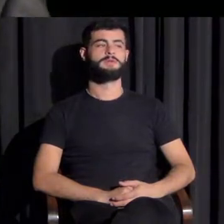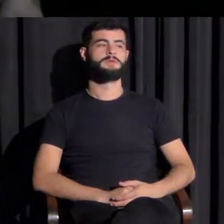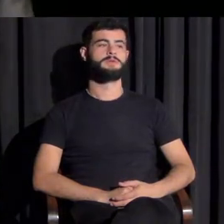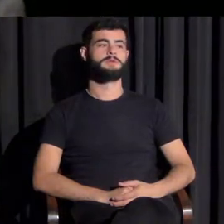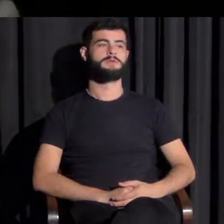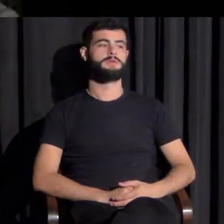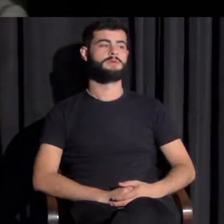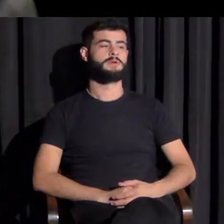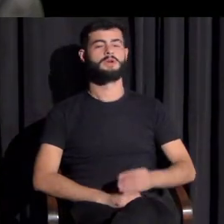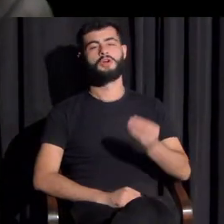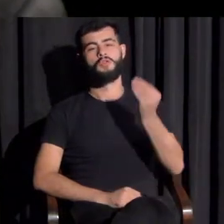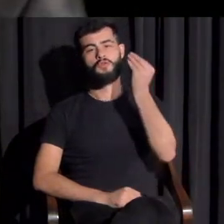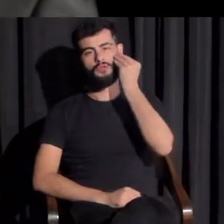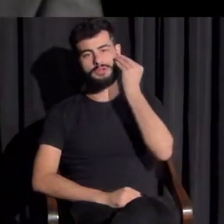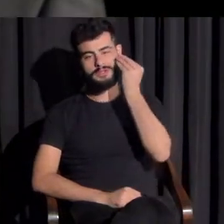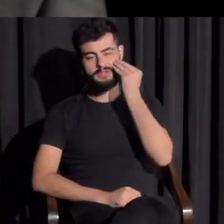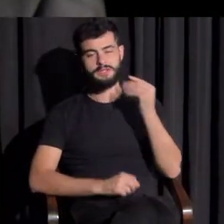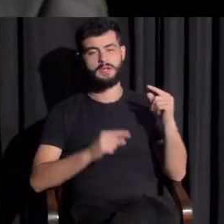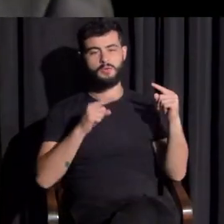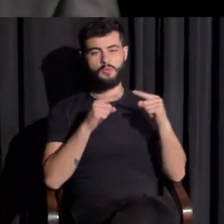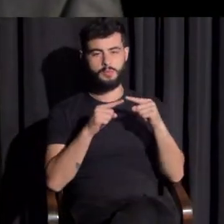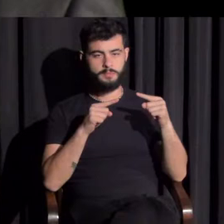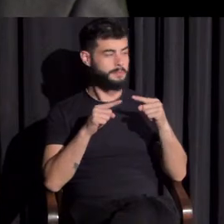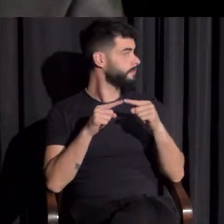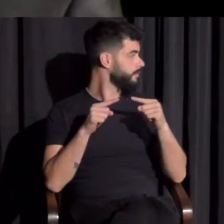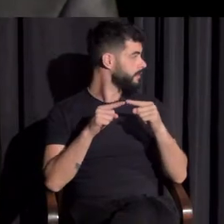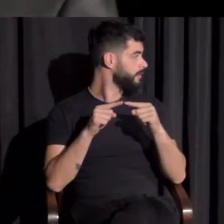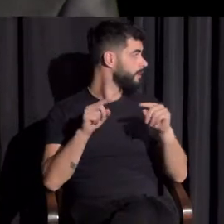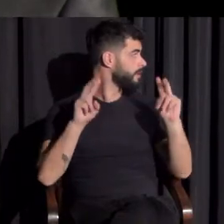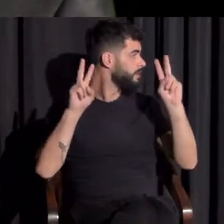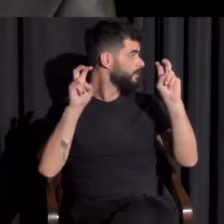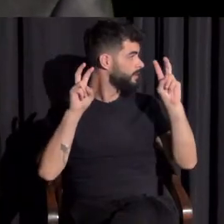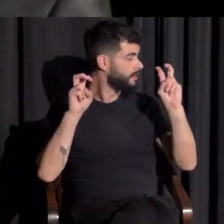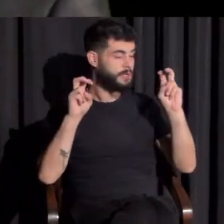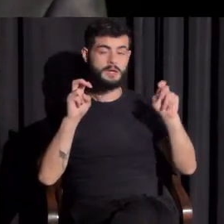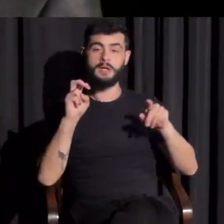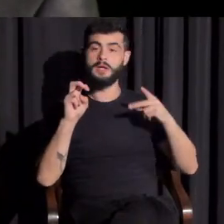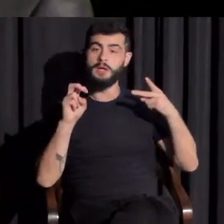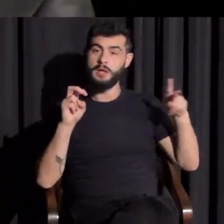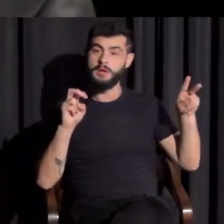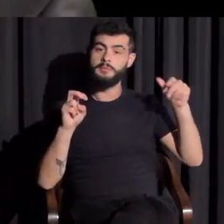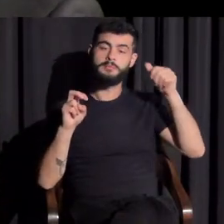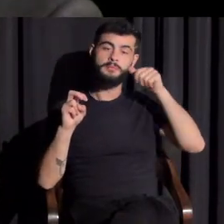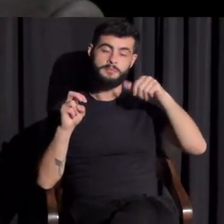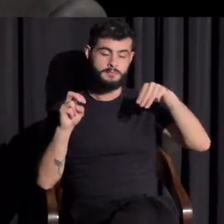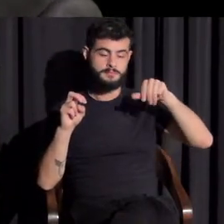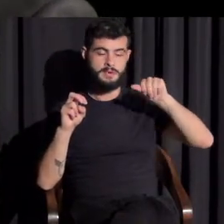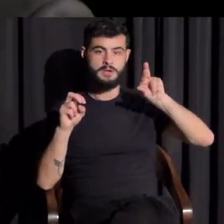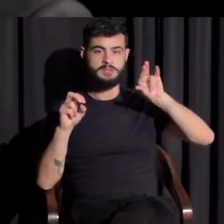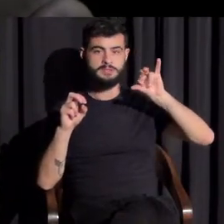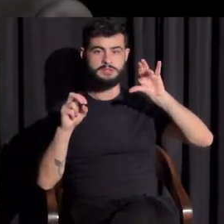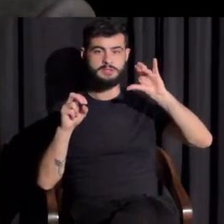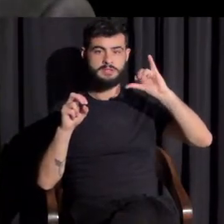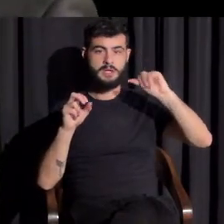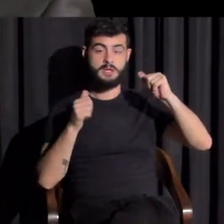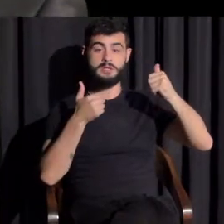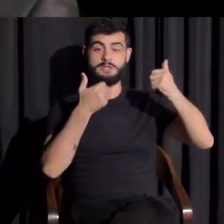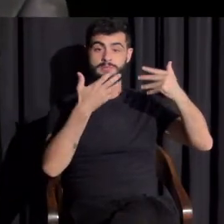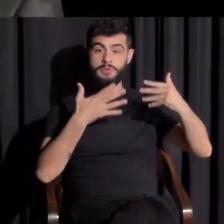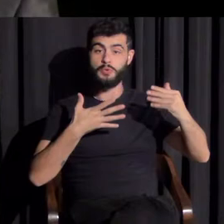tentar estabelecer um diálogo, né, com as reflexões que a Márcia já trouxe, sem tentar